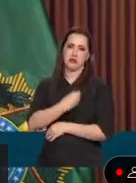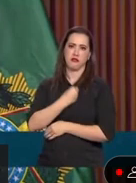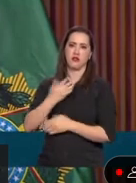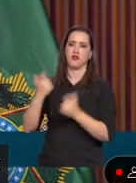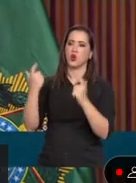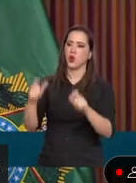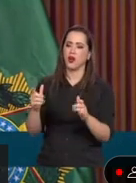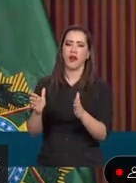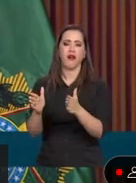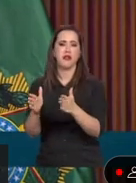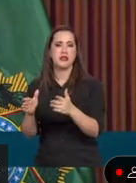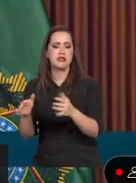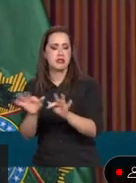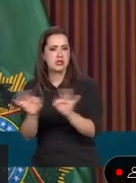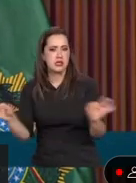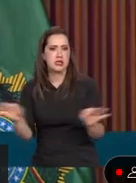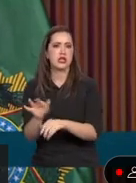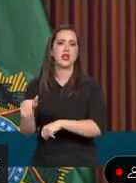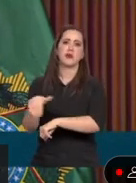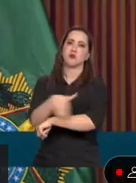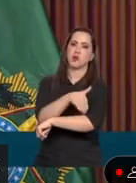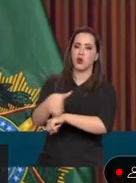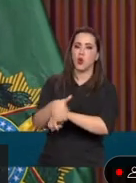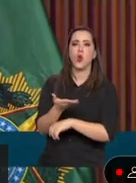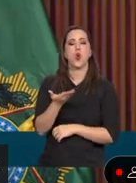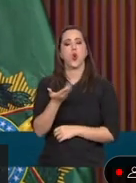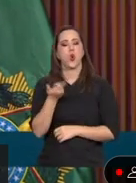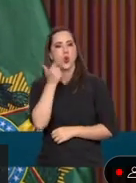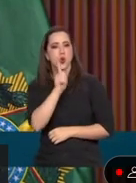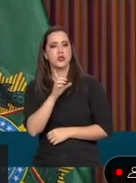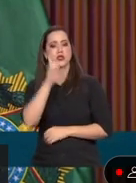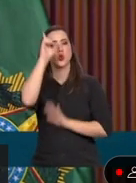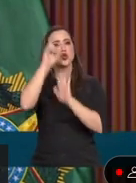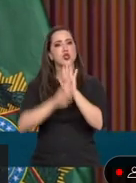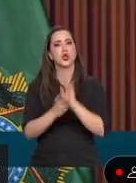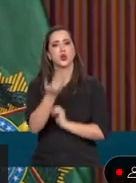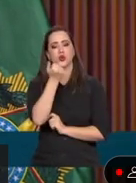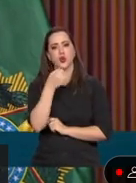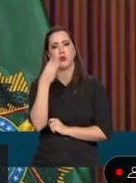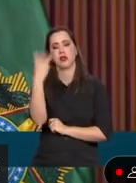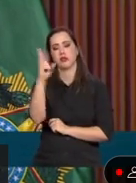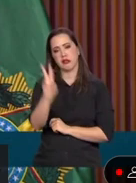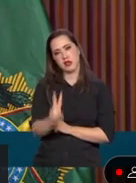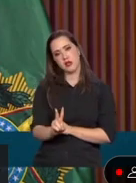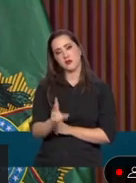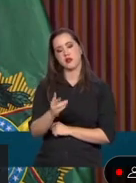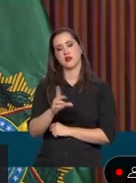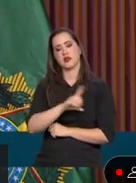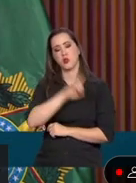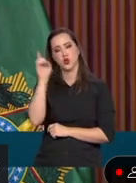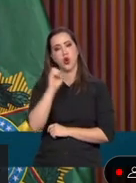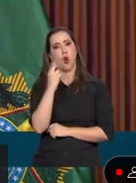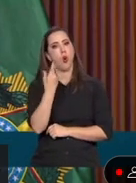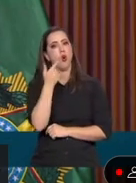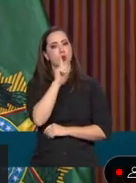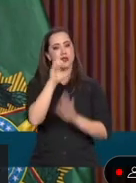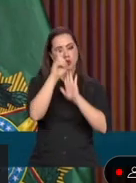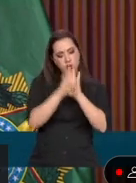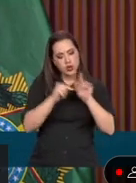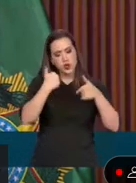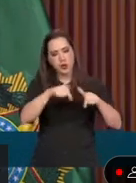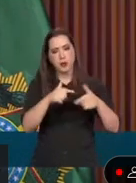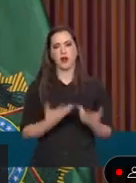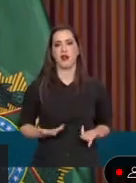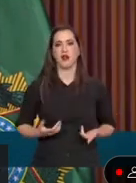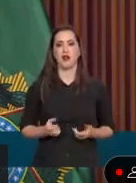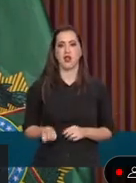dormindo na rua, consiga o direito de comer 3 vezes ao dia ou consiga o direito de trabalhar. É a única razão